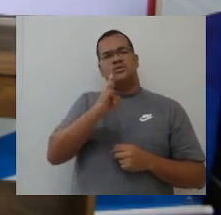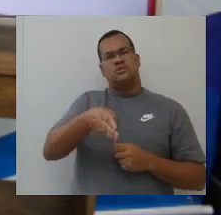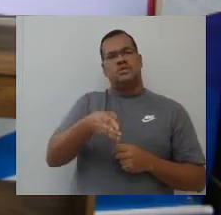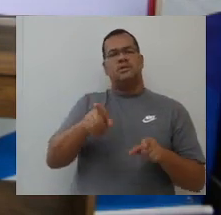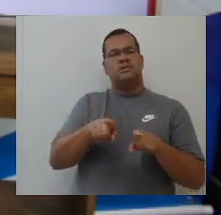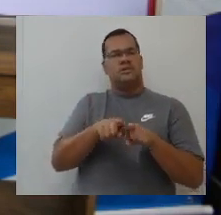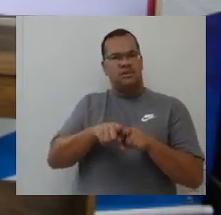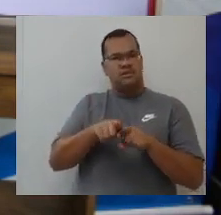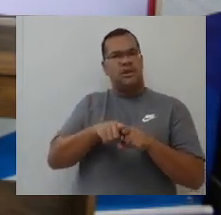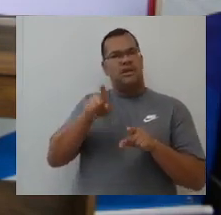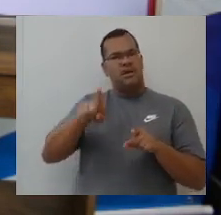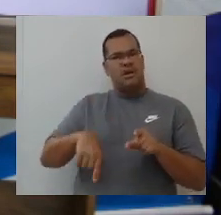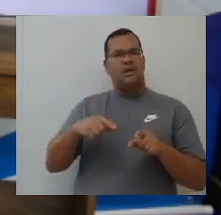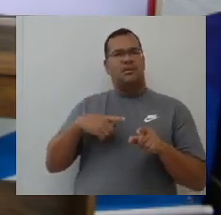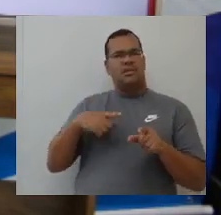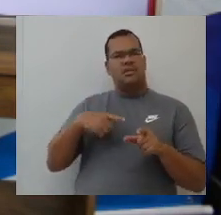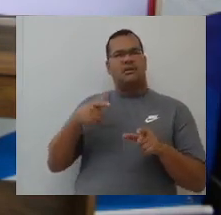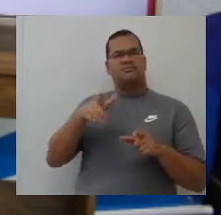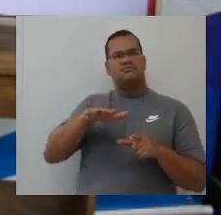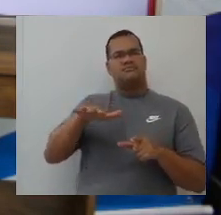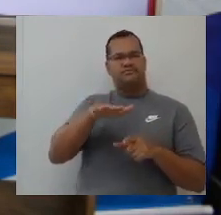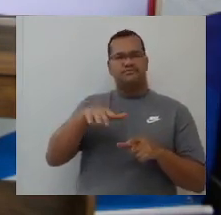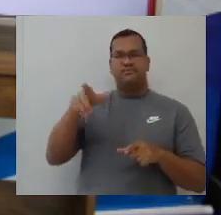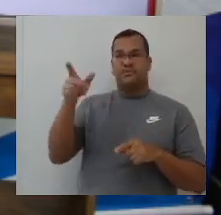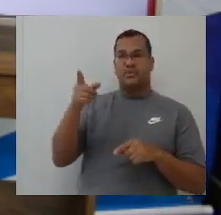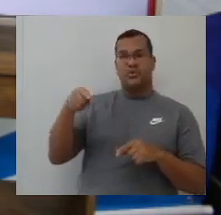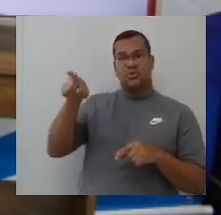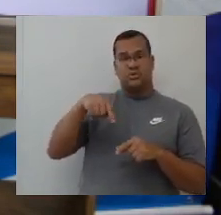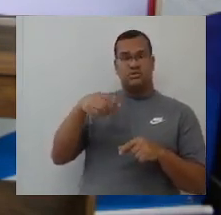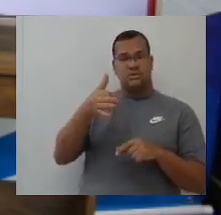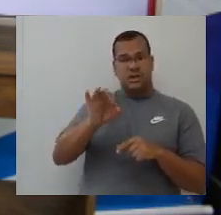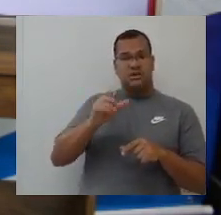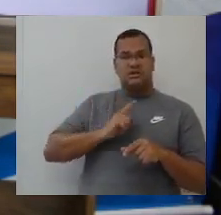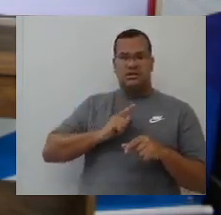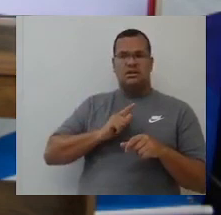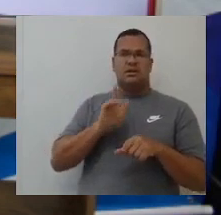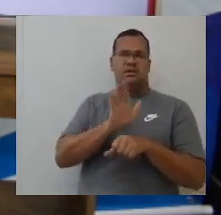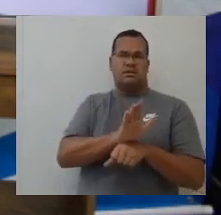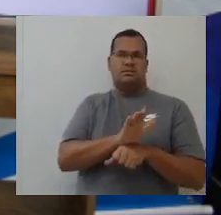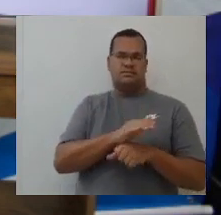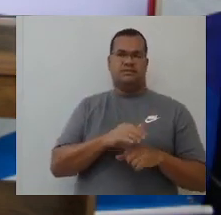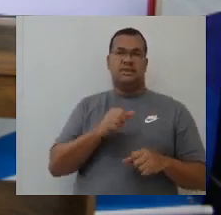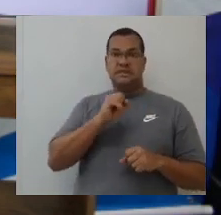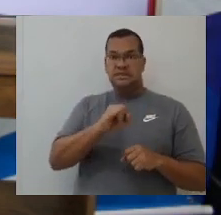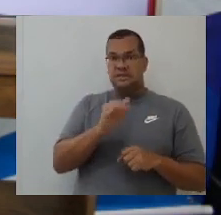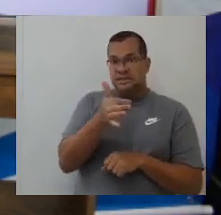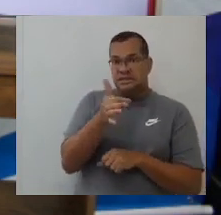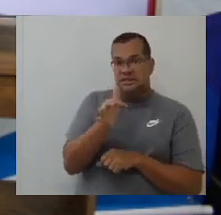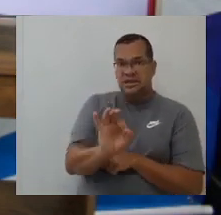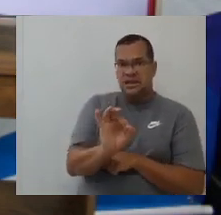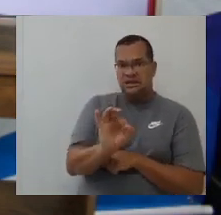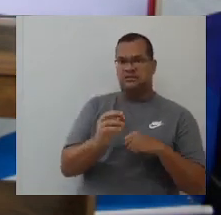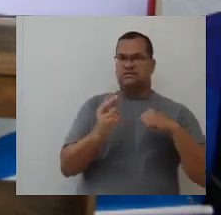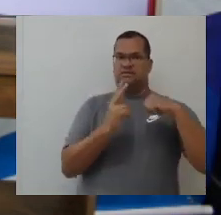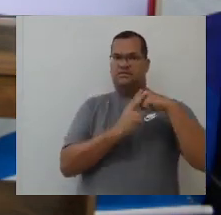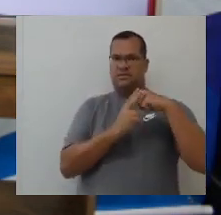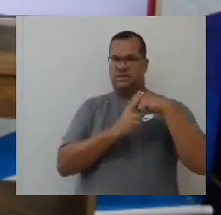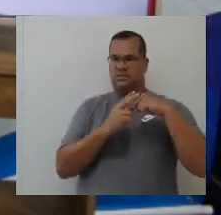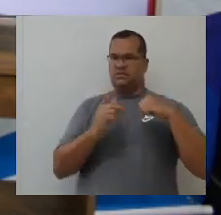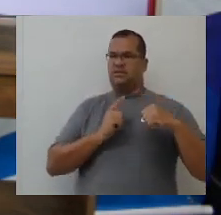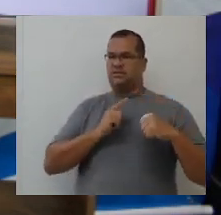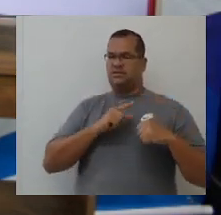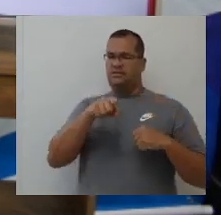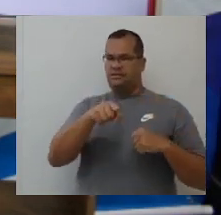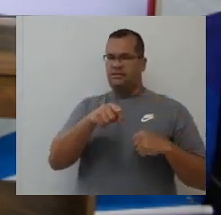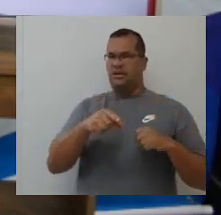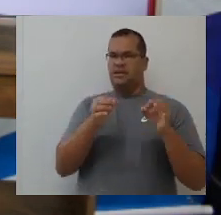classificados como verbos auxiliares. Isso significa dizer que se um desses 10 verbos estiverem presentes